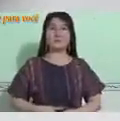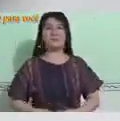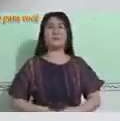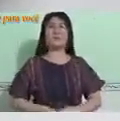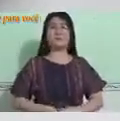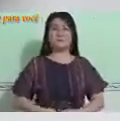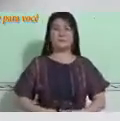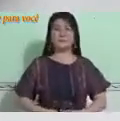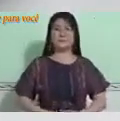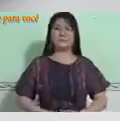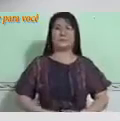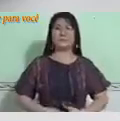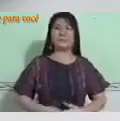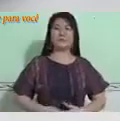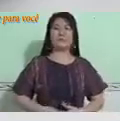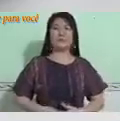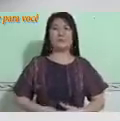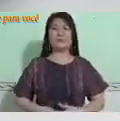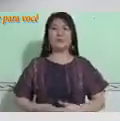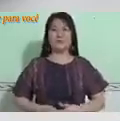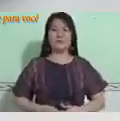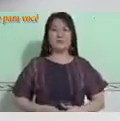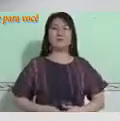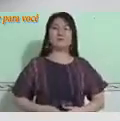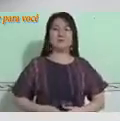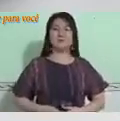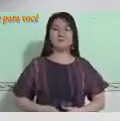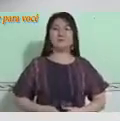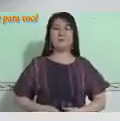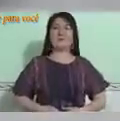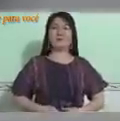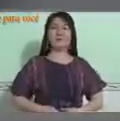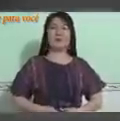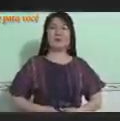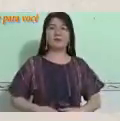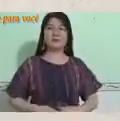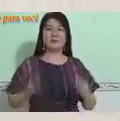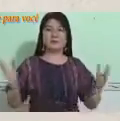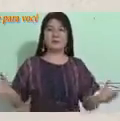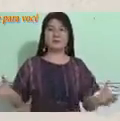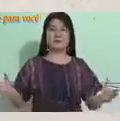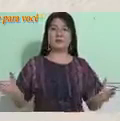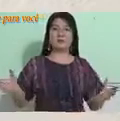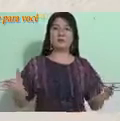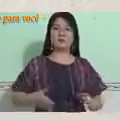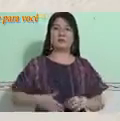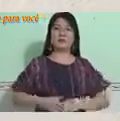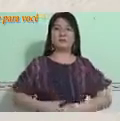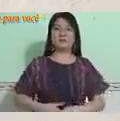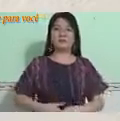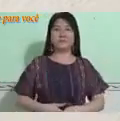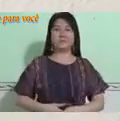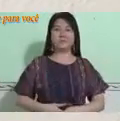Além disso, se possível, também se deve observar se a pessoa está tomando a medicação correta, de acordo com